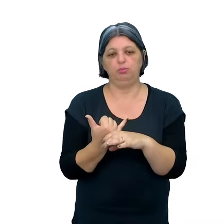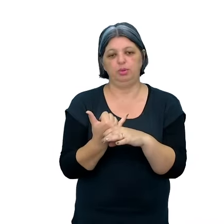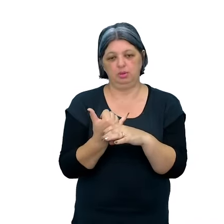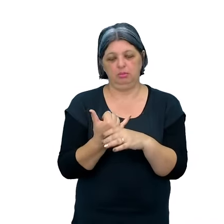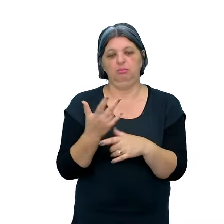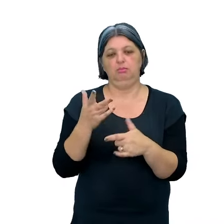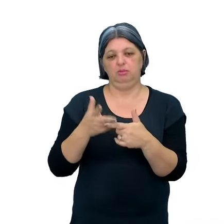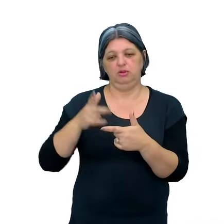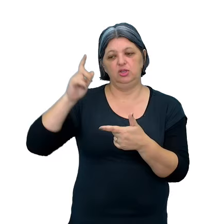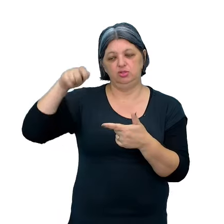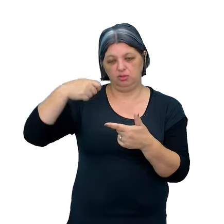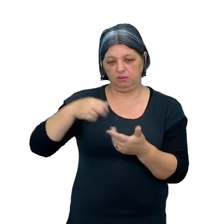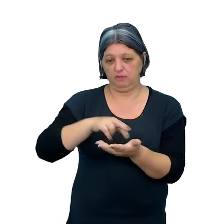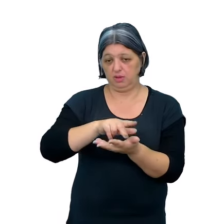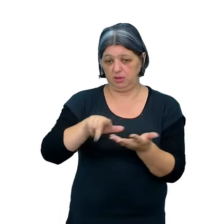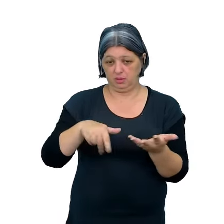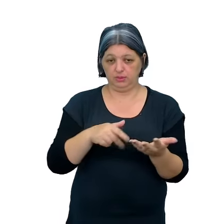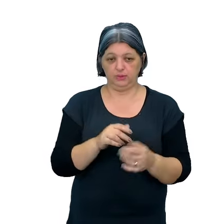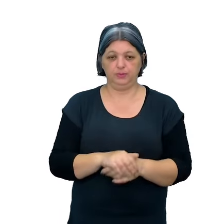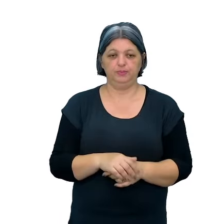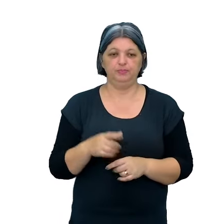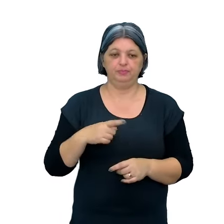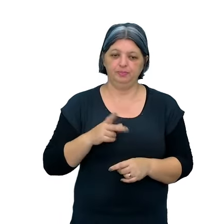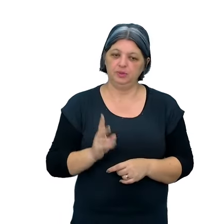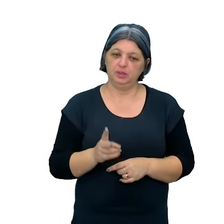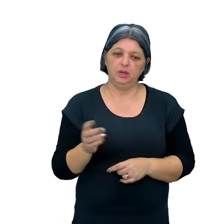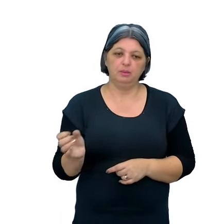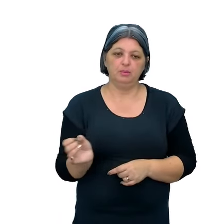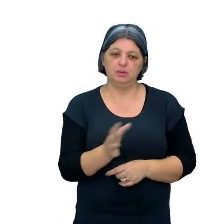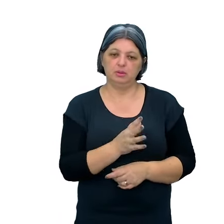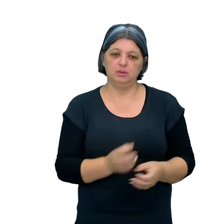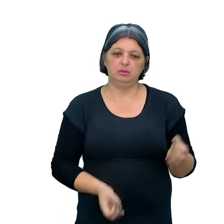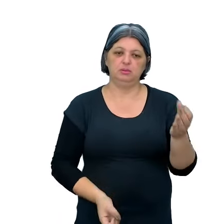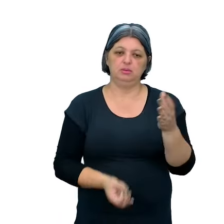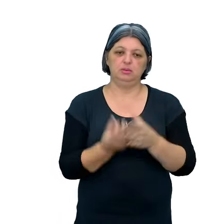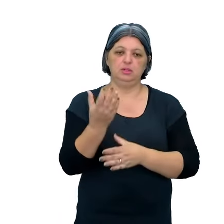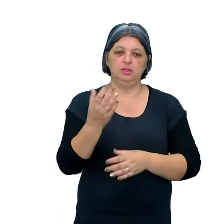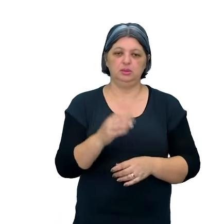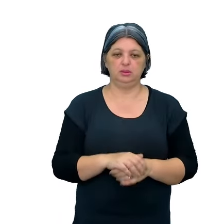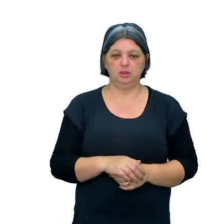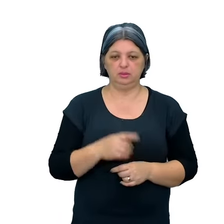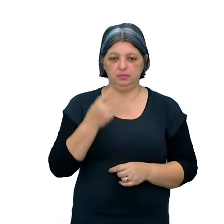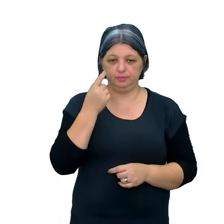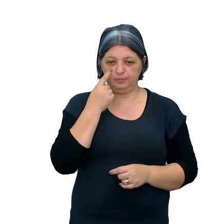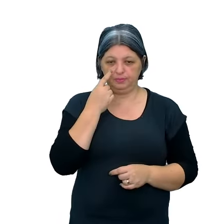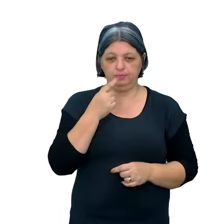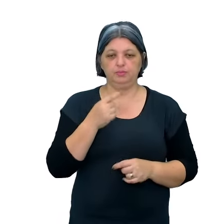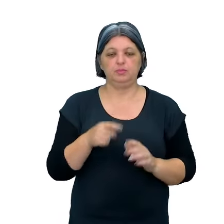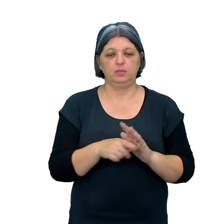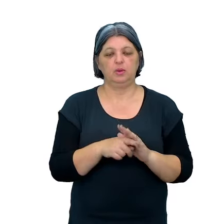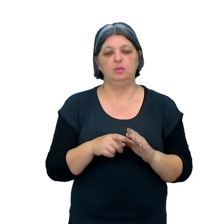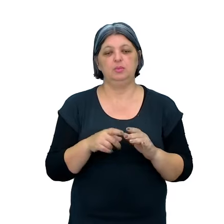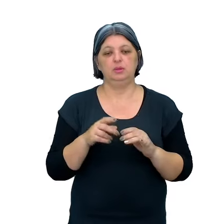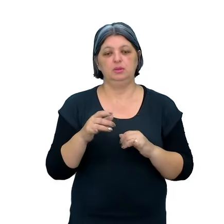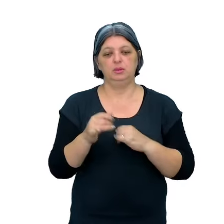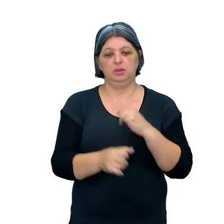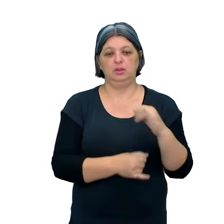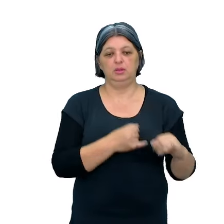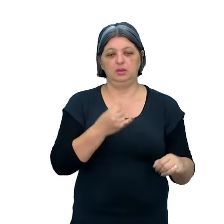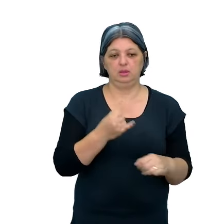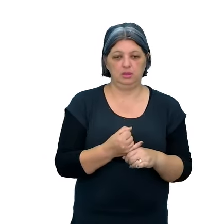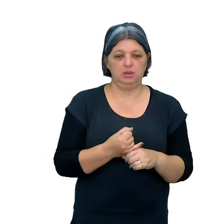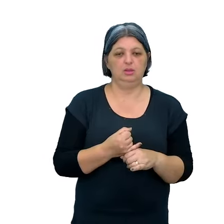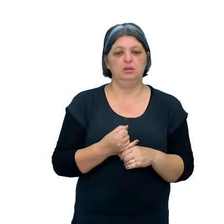novos gêneros discursivos constantemente, por meio de chats, páginas, né, da internet, tweets,